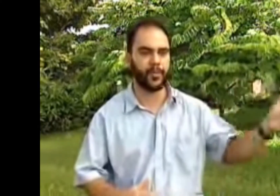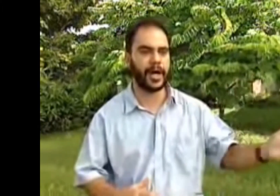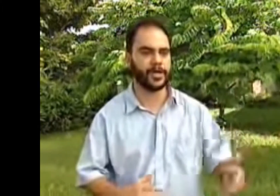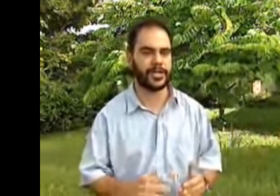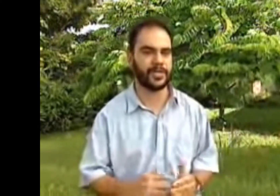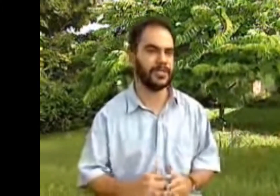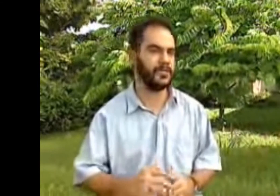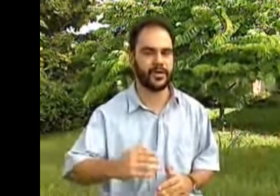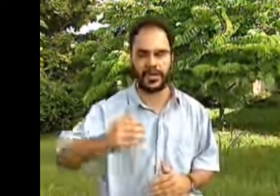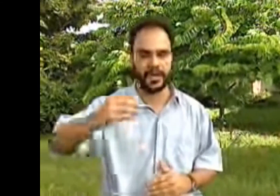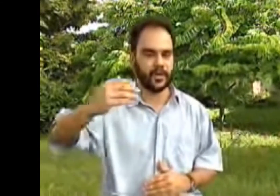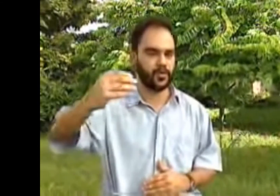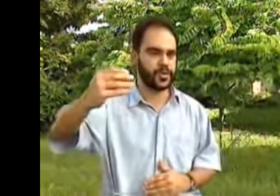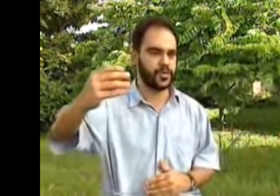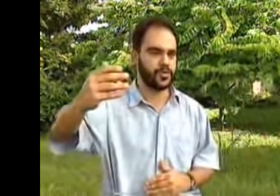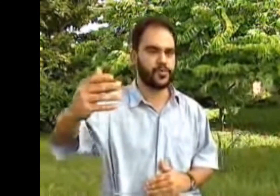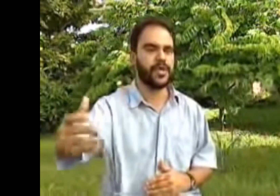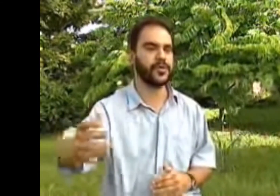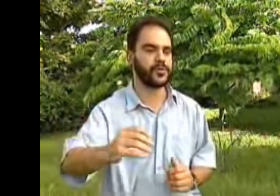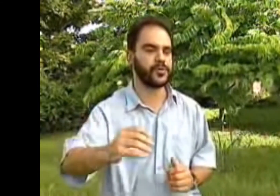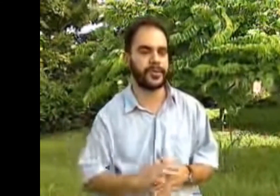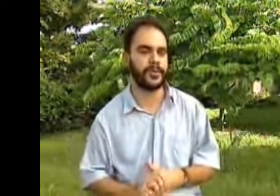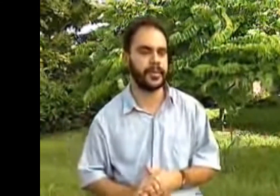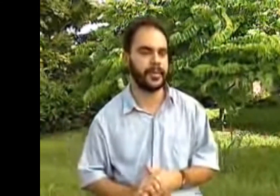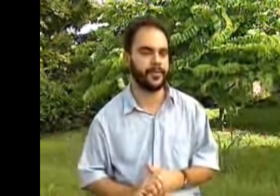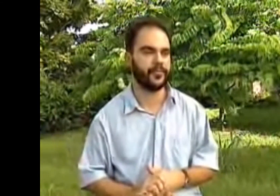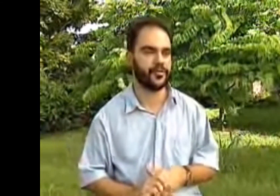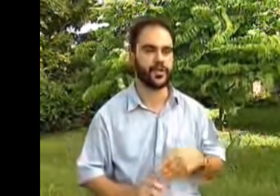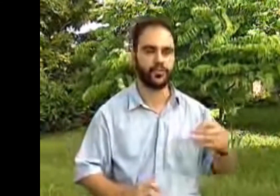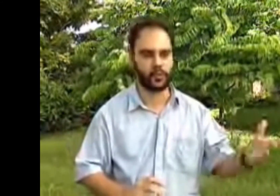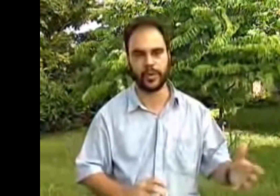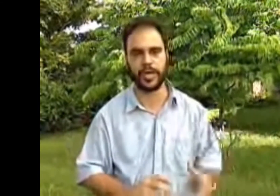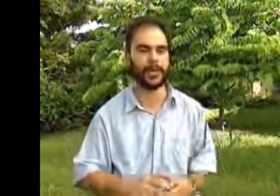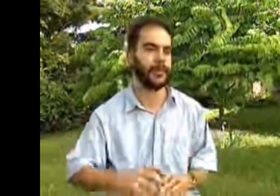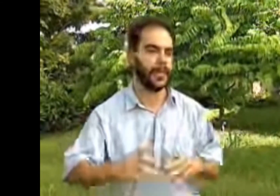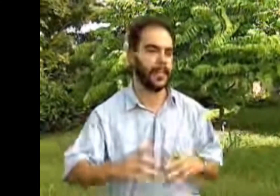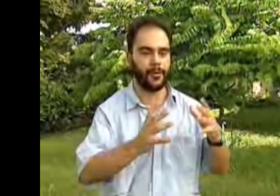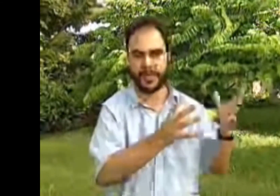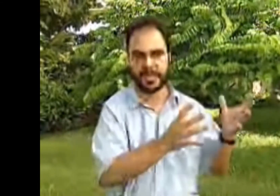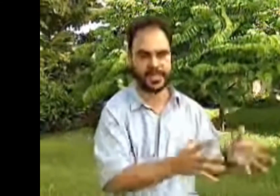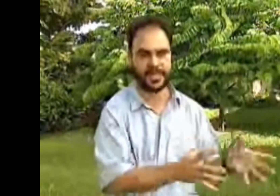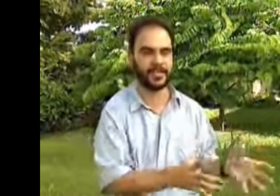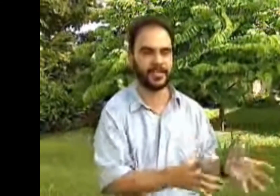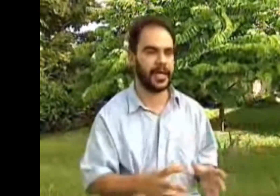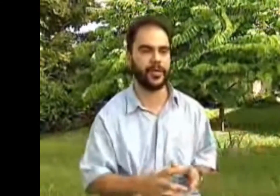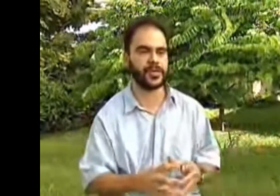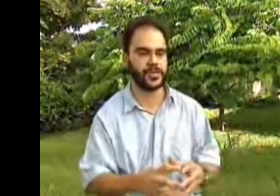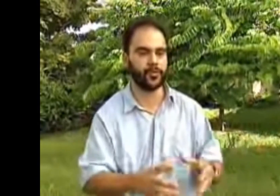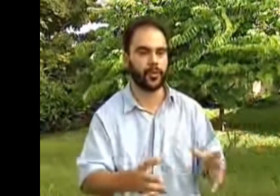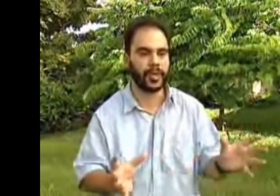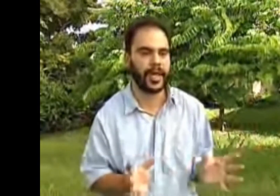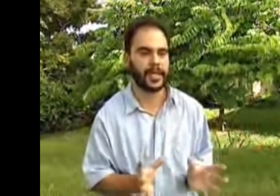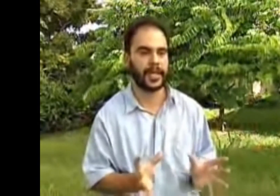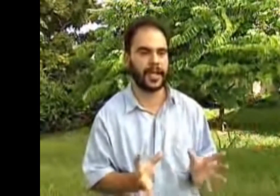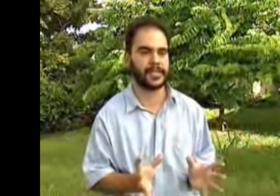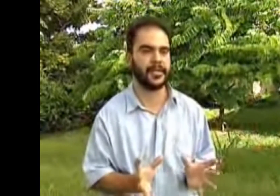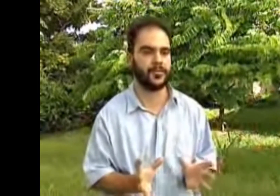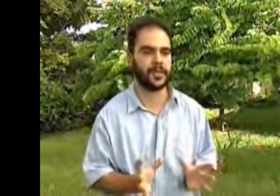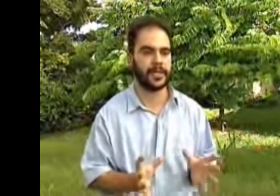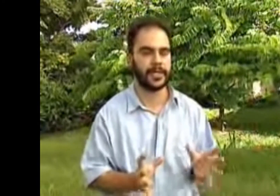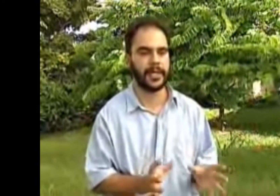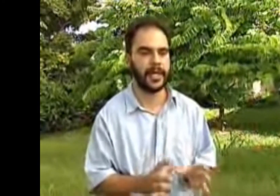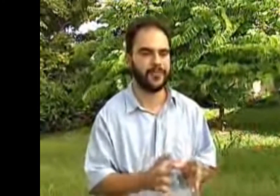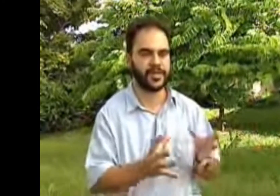a pecuária intensiva, os polígonos de fruticultura, a utilização da lenha, ou seja, qualquer